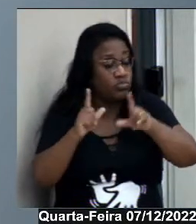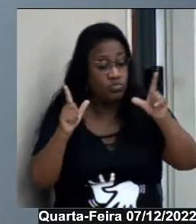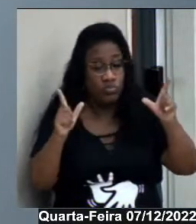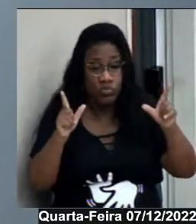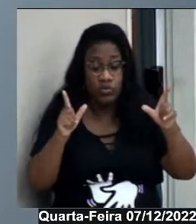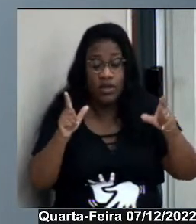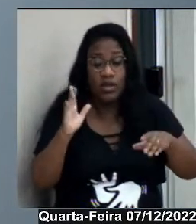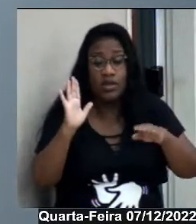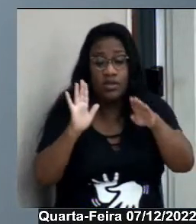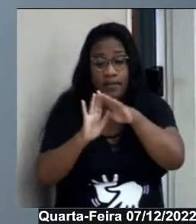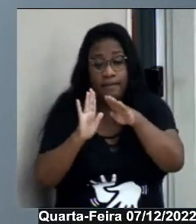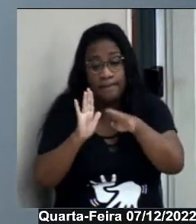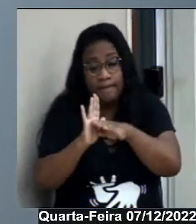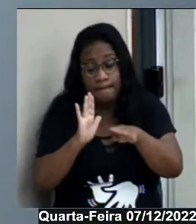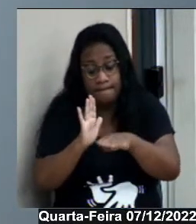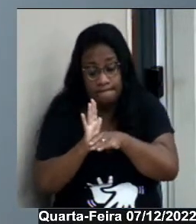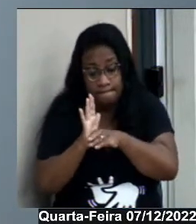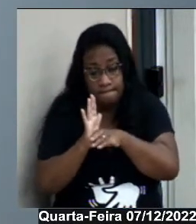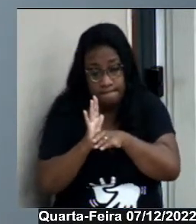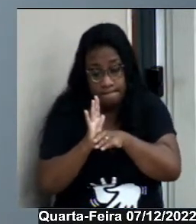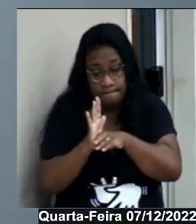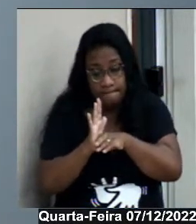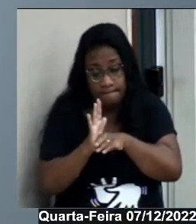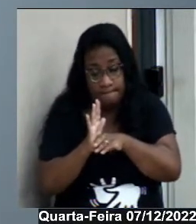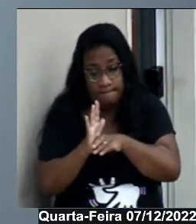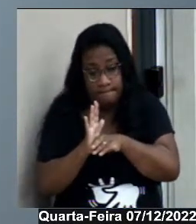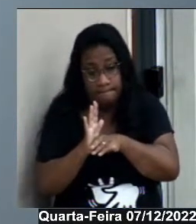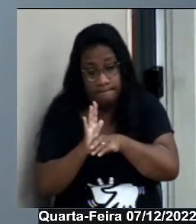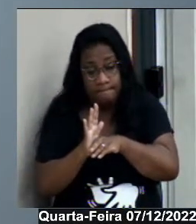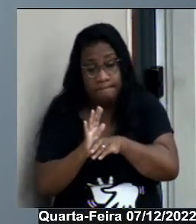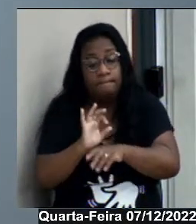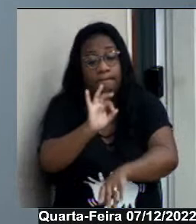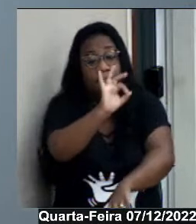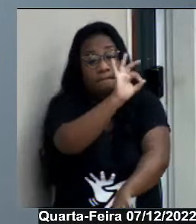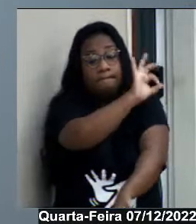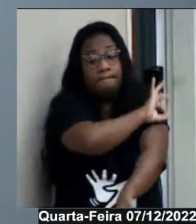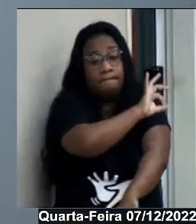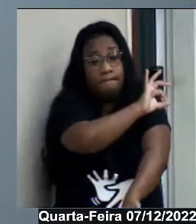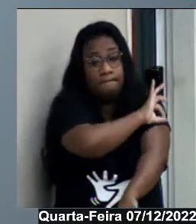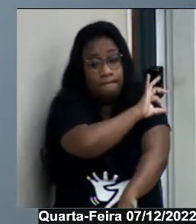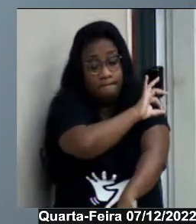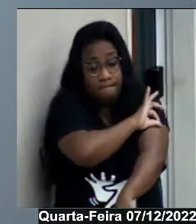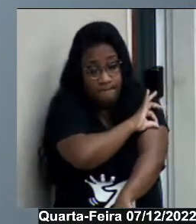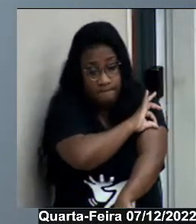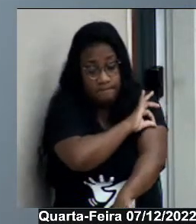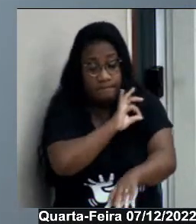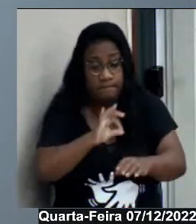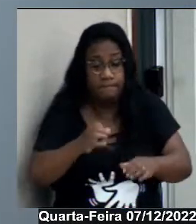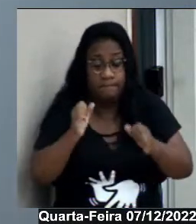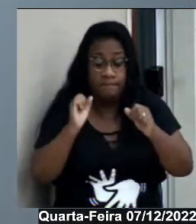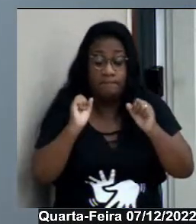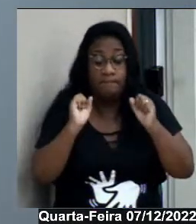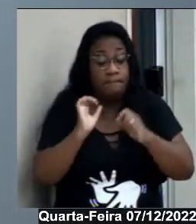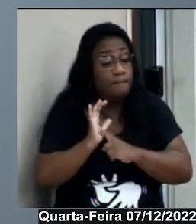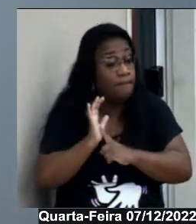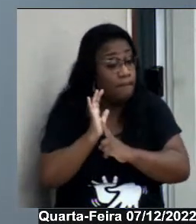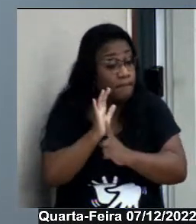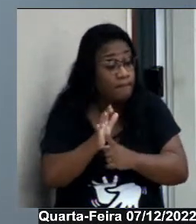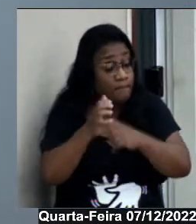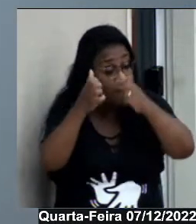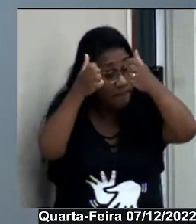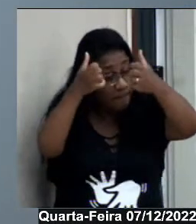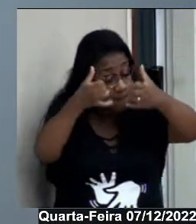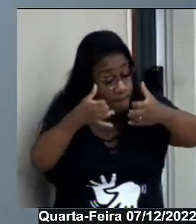que o prefeito está propondo faz o seguinte, e eu conversei com alguns vereadores, muitos deles não sabiam o que esse projeto